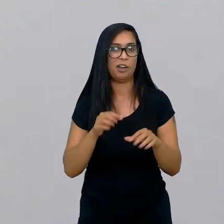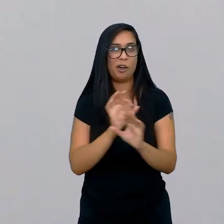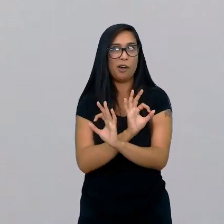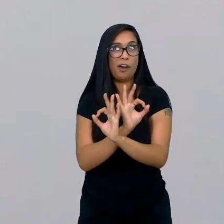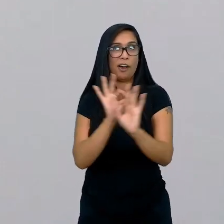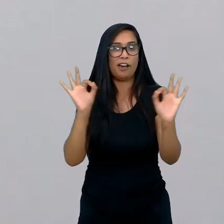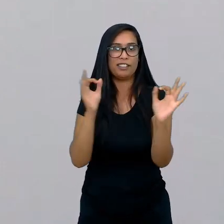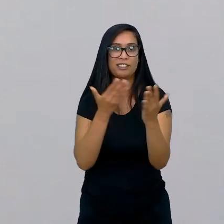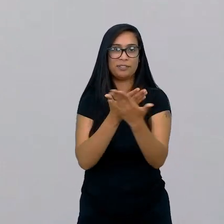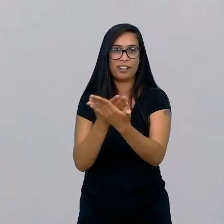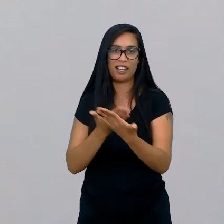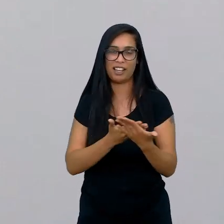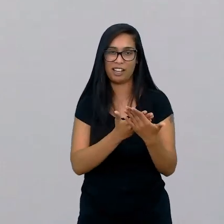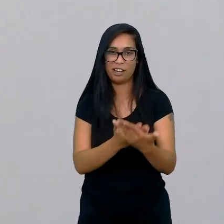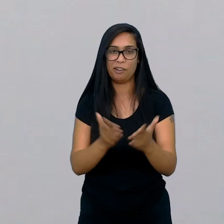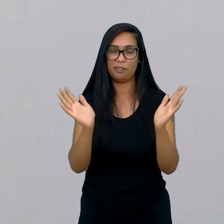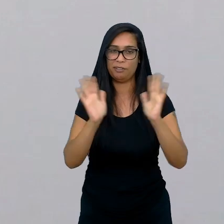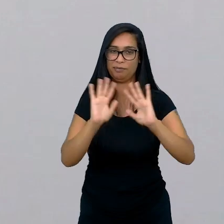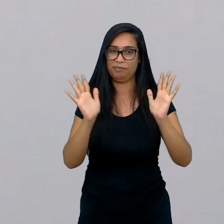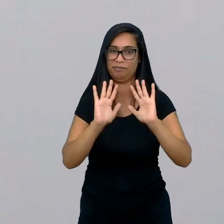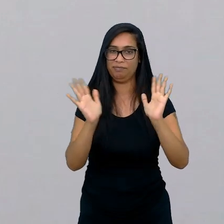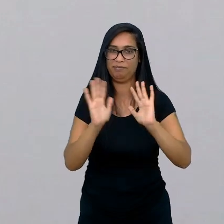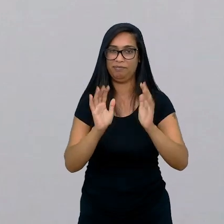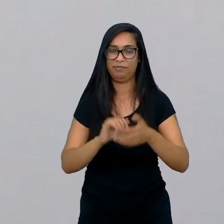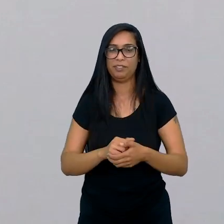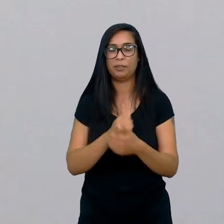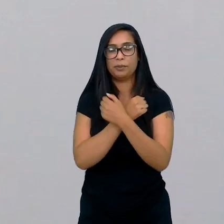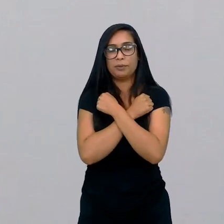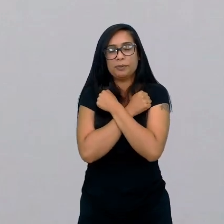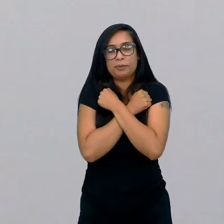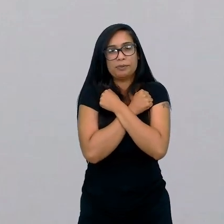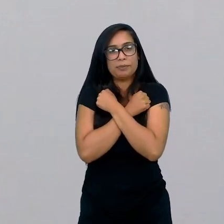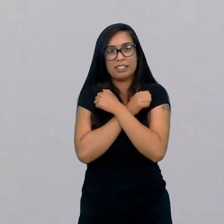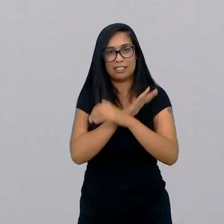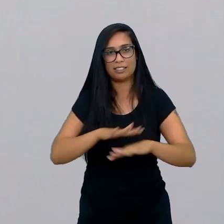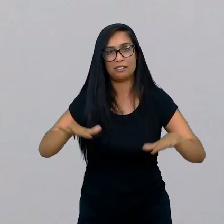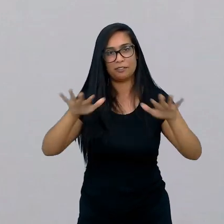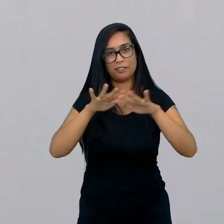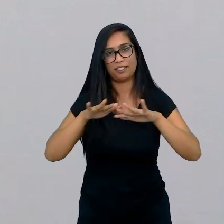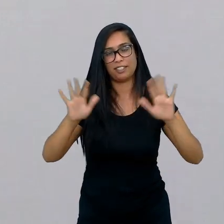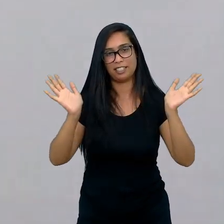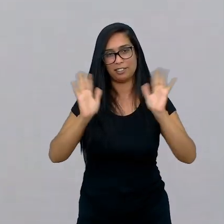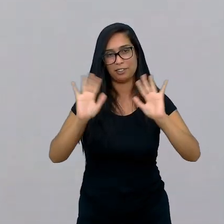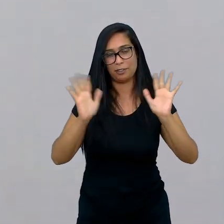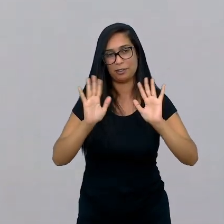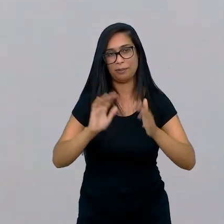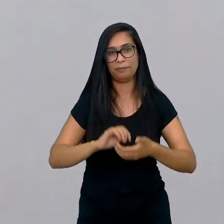ótimas aulas e até em breve. Um abraço apertado e até mais.